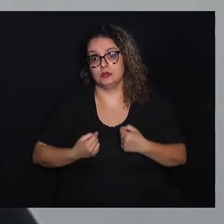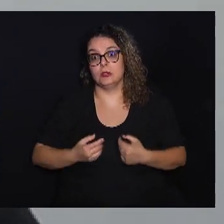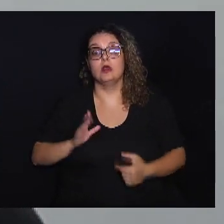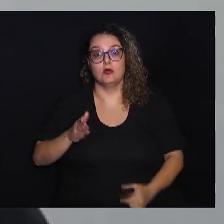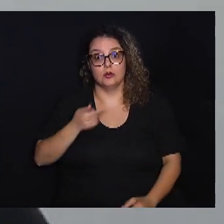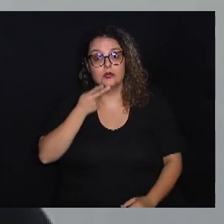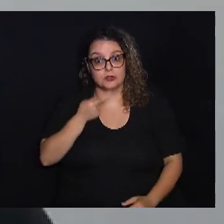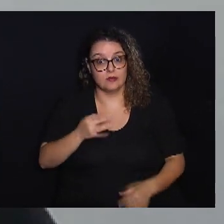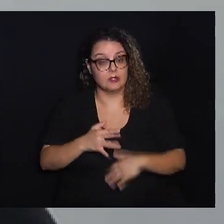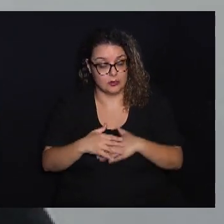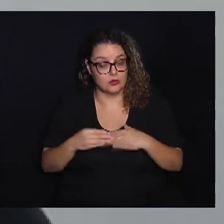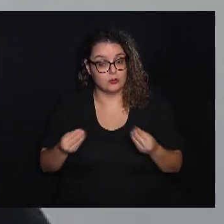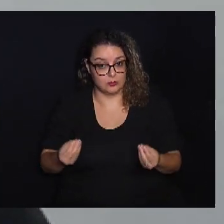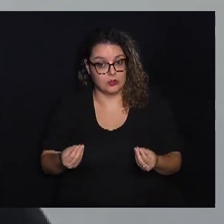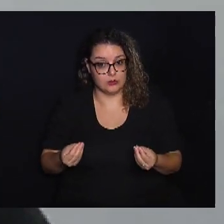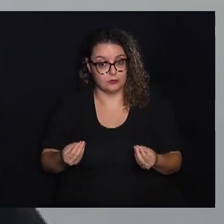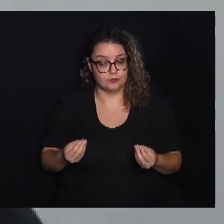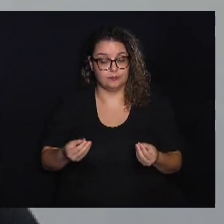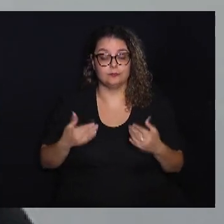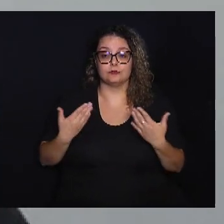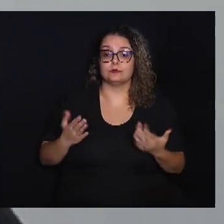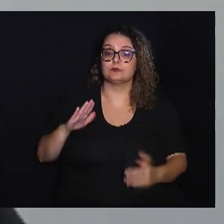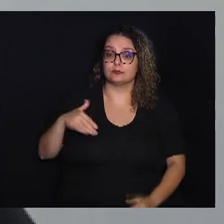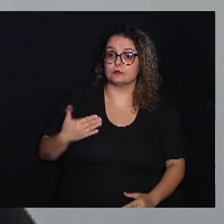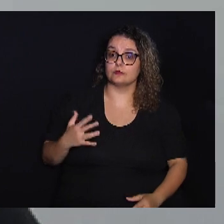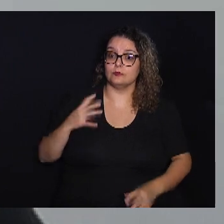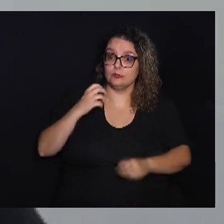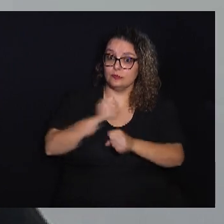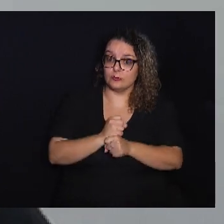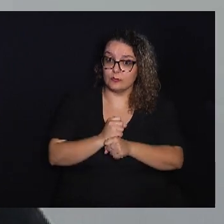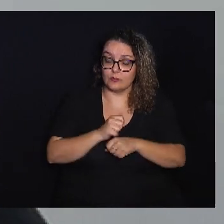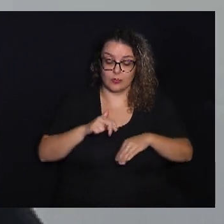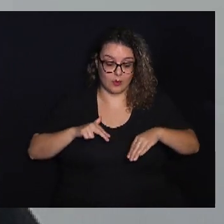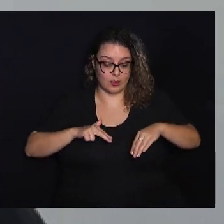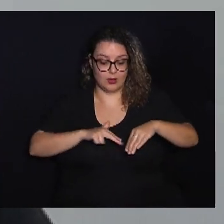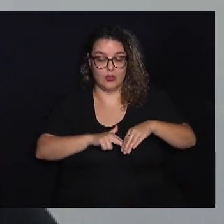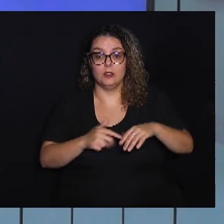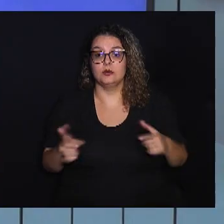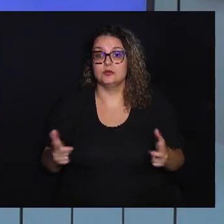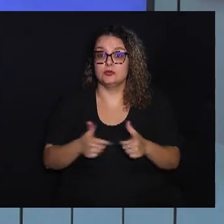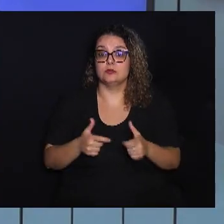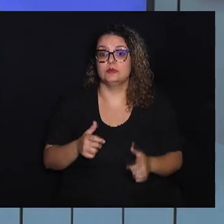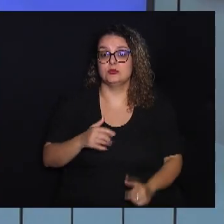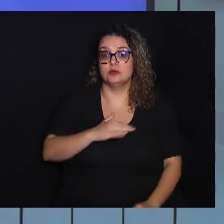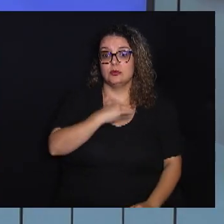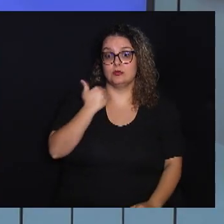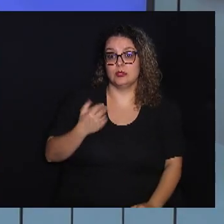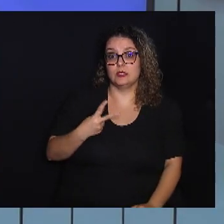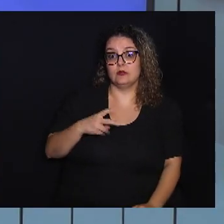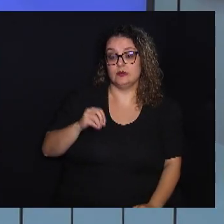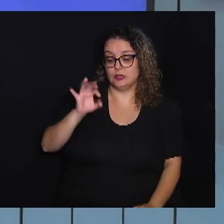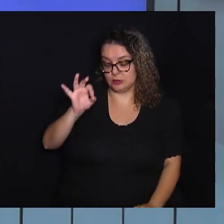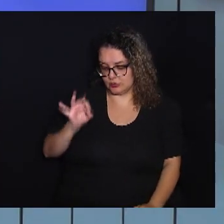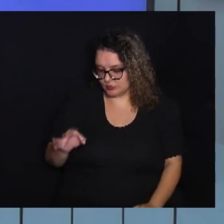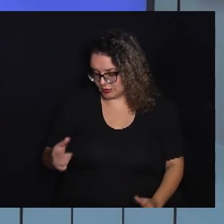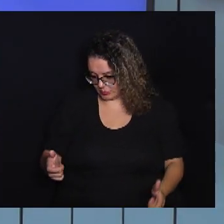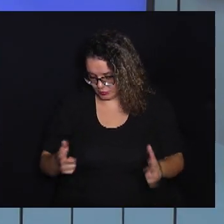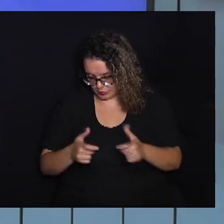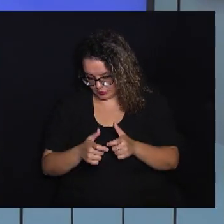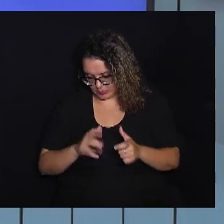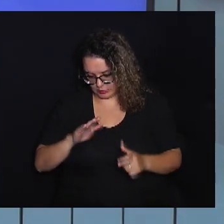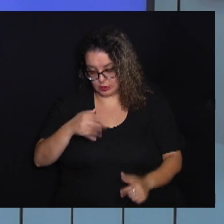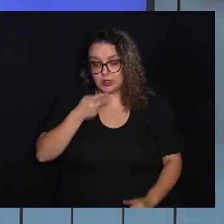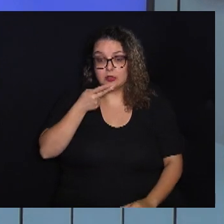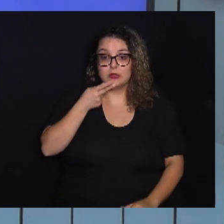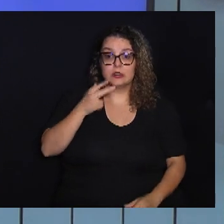pulmão, né? Então, isso mostra toda essa importância, né? Então, para a gente encerrar, doutora,